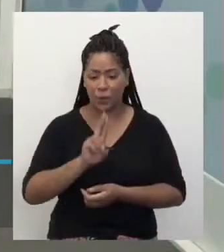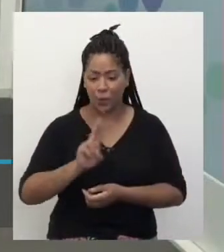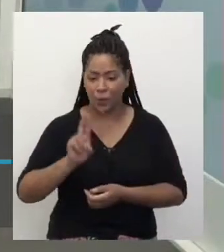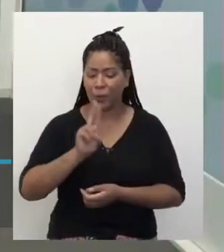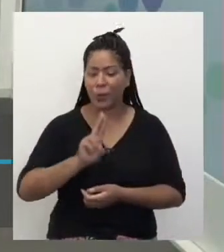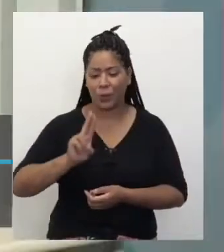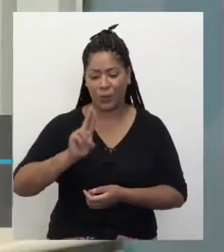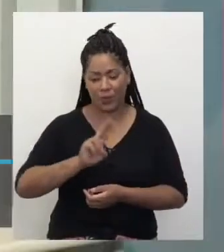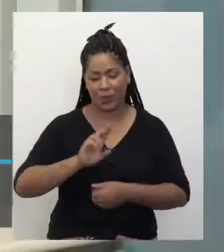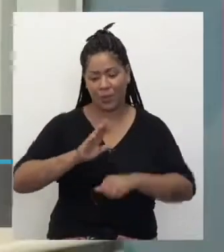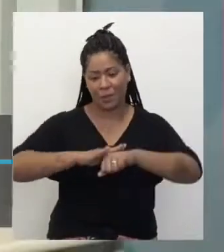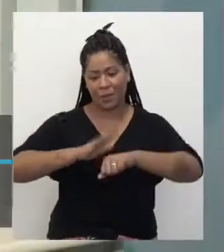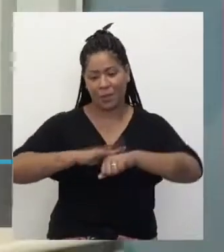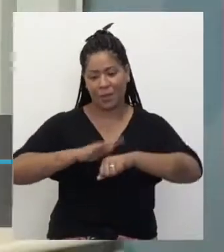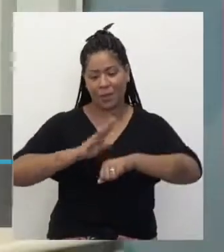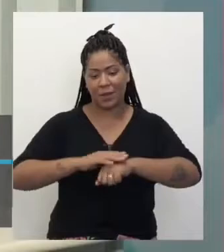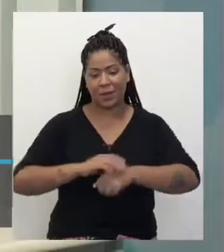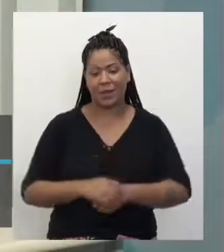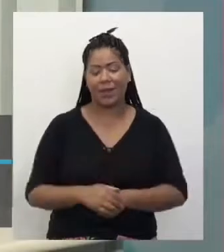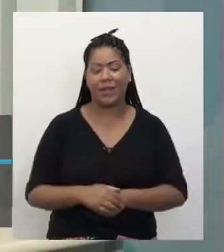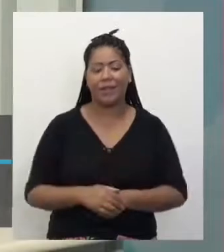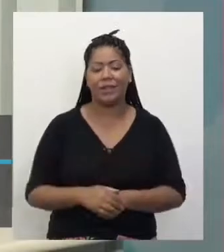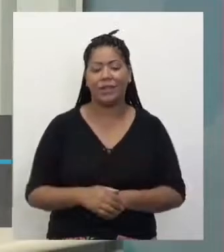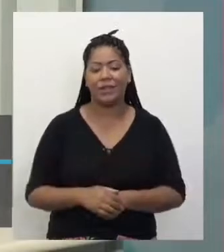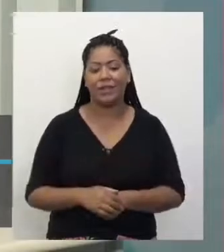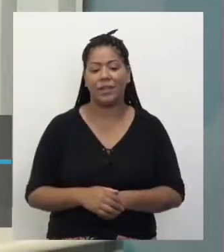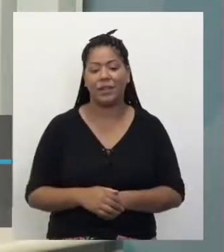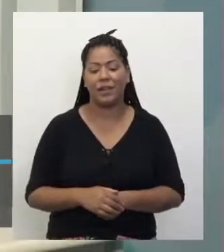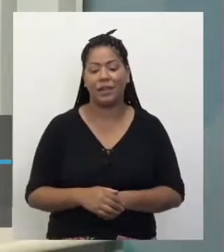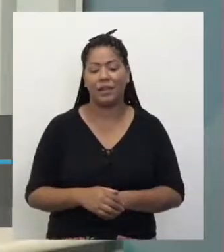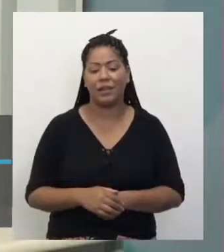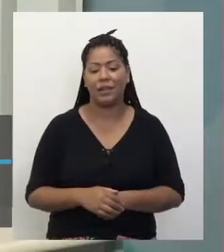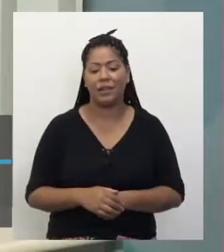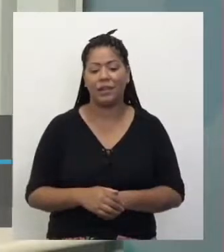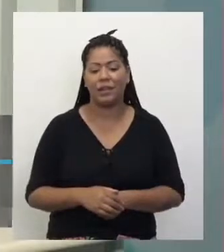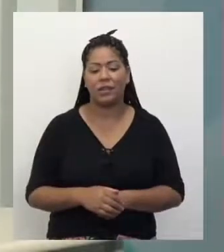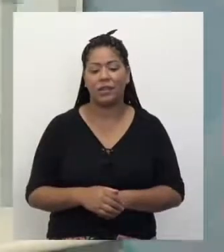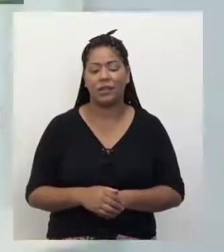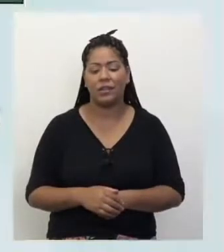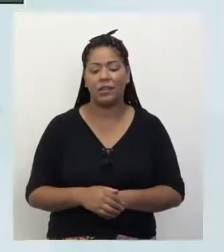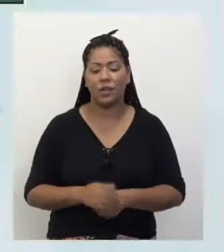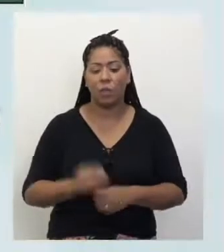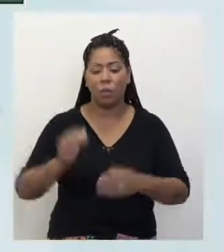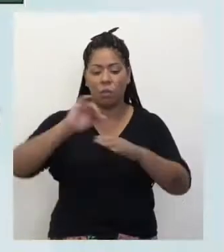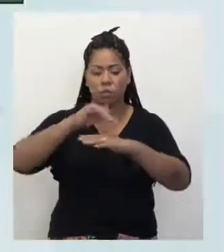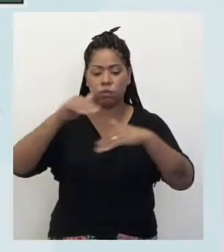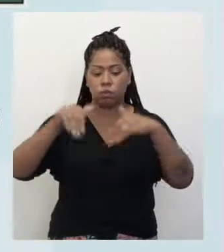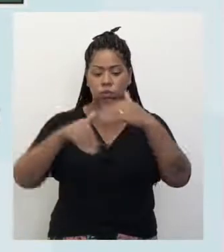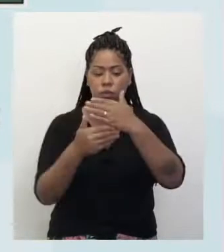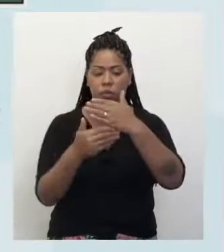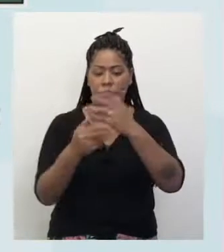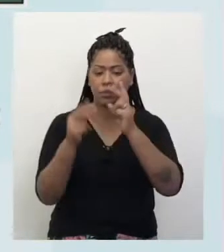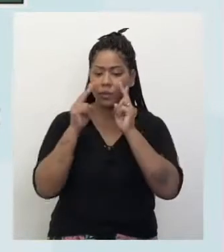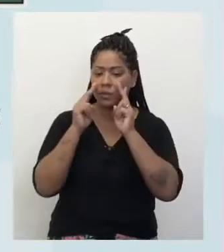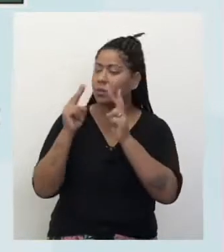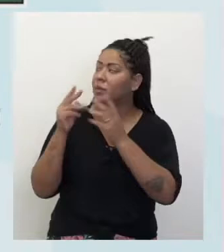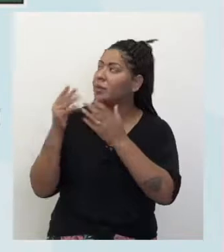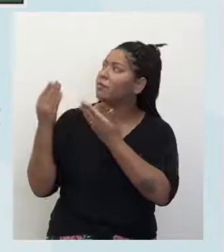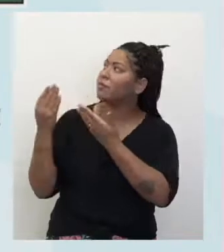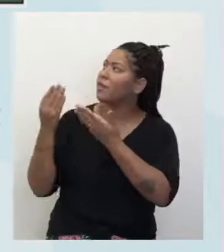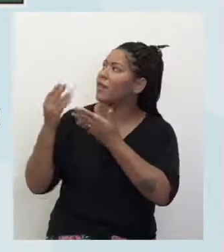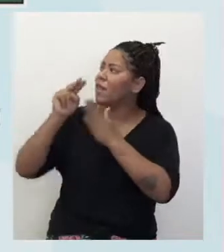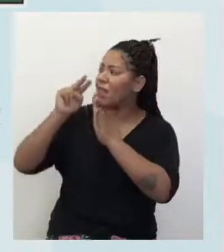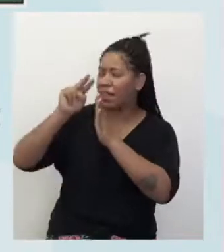também utilizam muito esse, carinha de pidão lá. O próximo slide, nós vamos ver então essa parte do que nós comentamos sobre a leitura